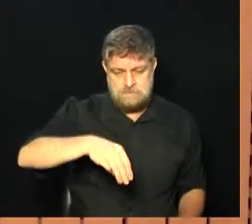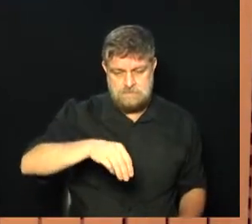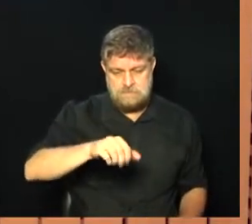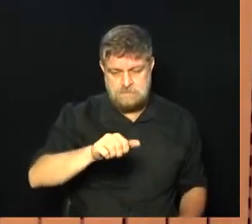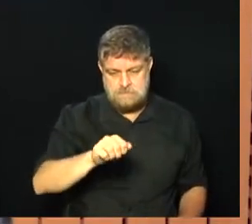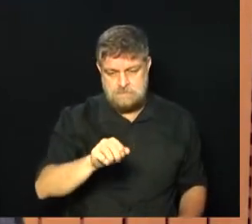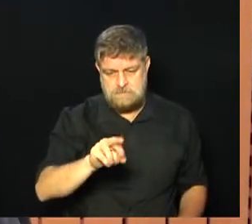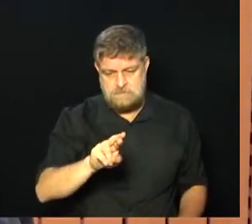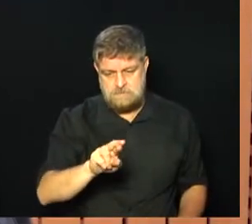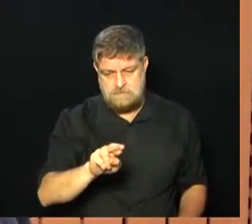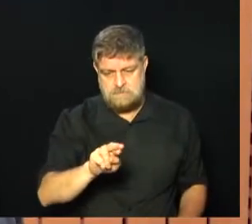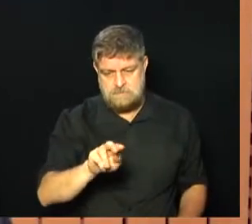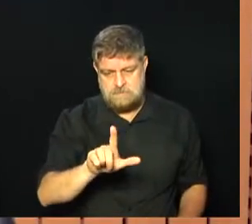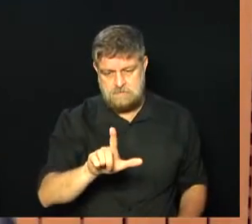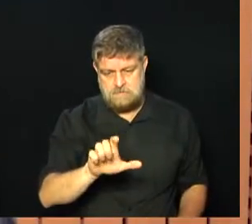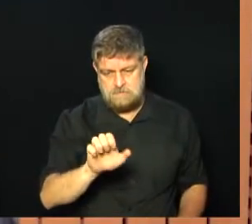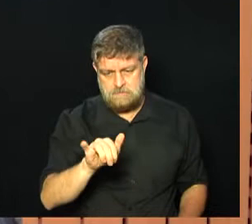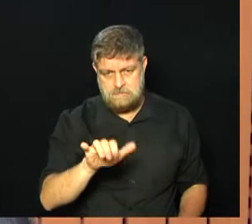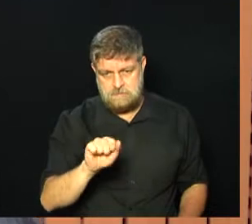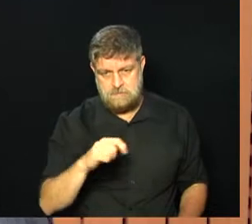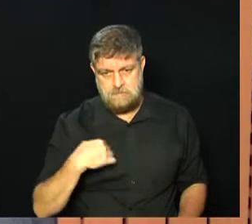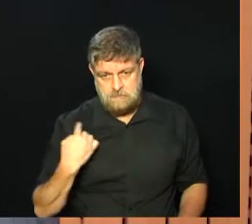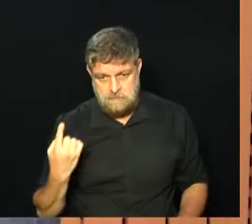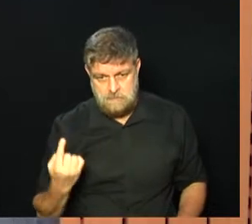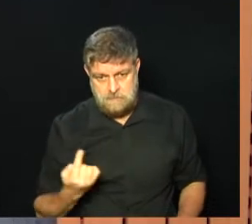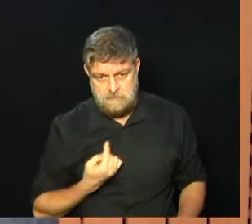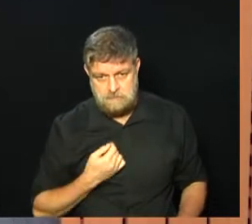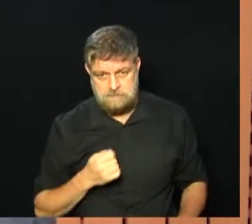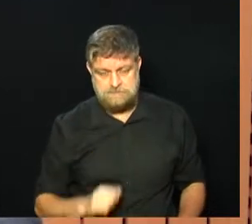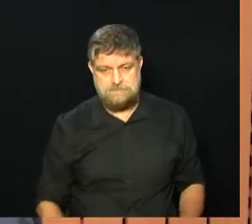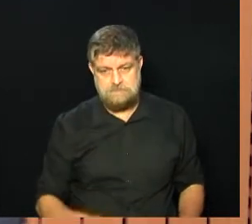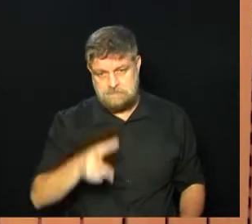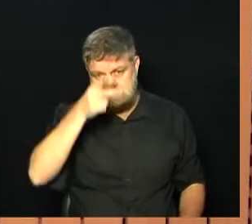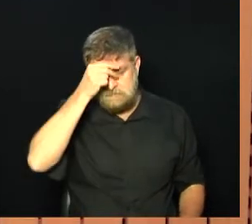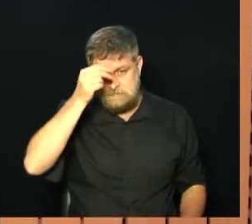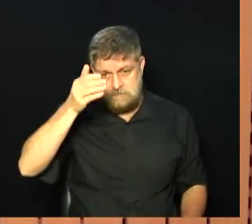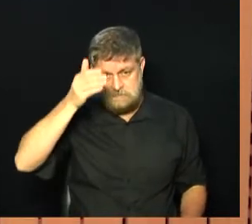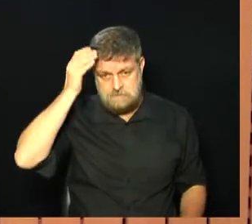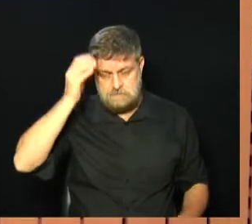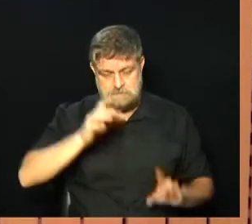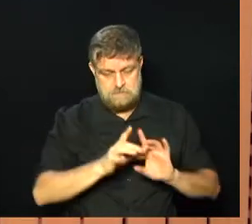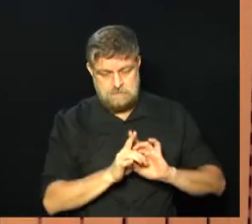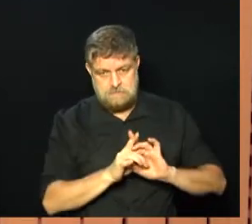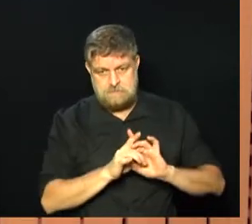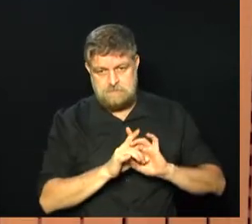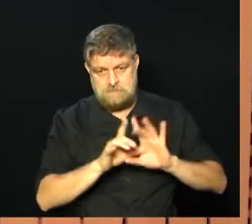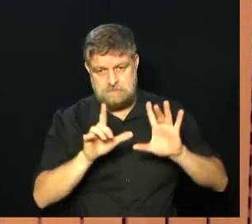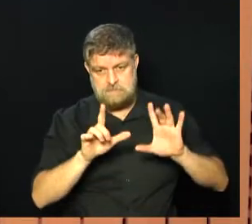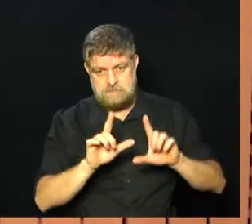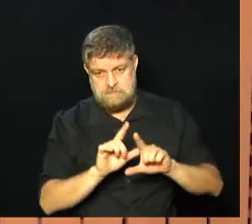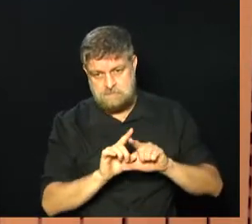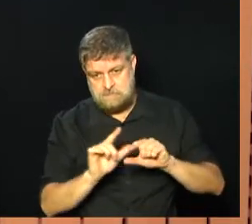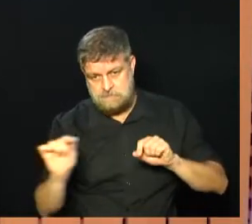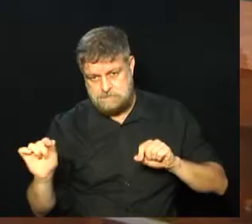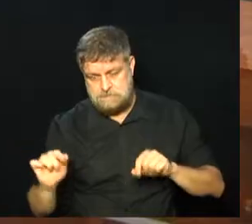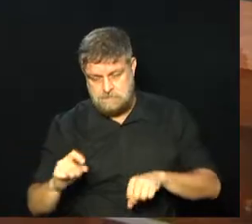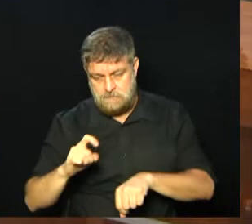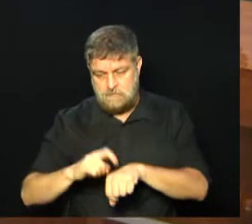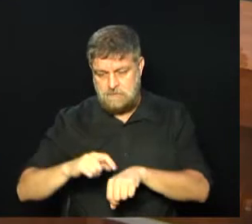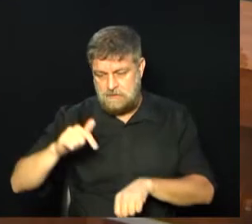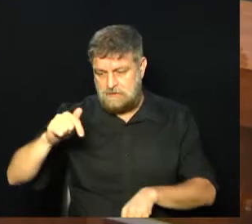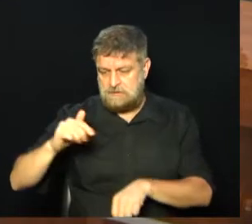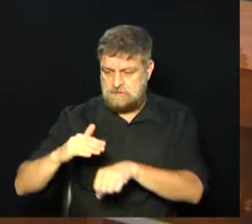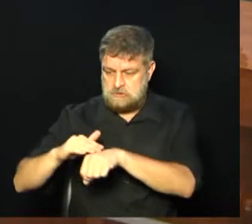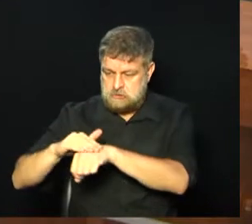Então aqui, ó, vamos liberar o nosso prefeito Dário. Dário, muito obrigado. Mais uma vez, eu tenho um compromisso agora às 19, mais uma vez agradecer